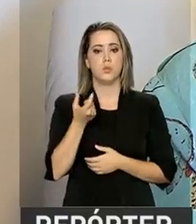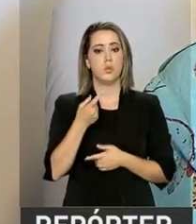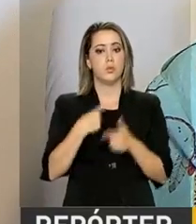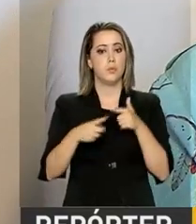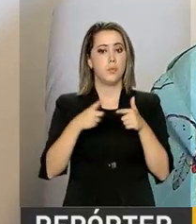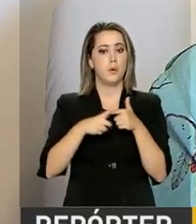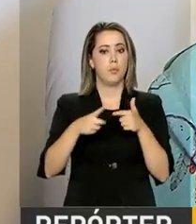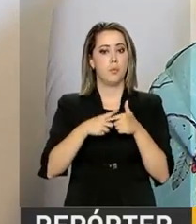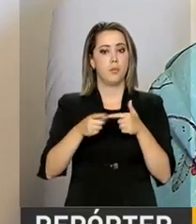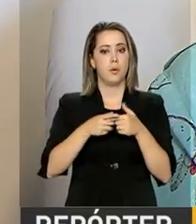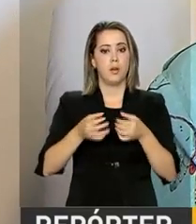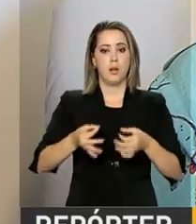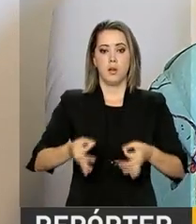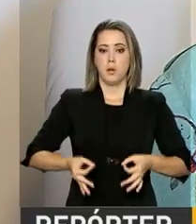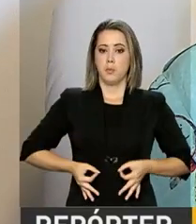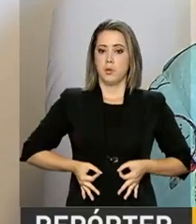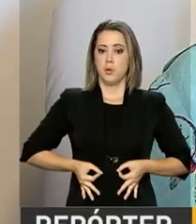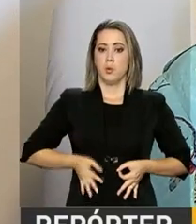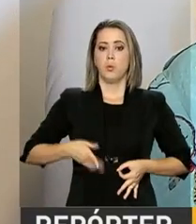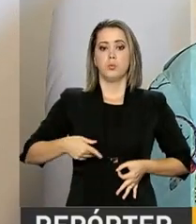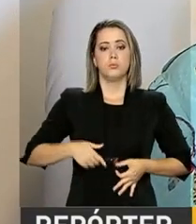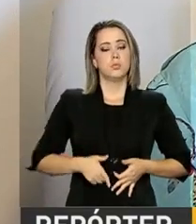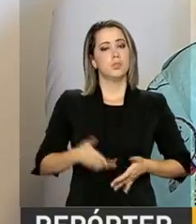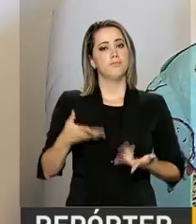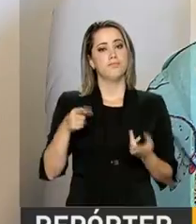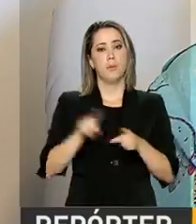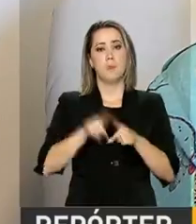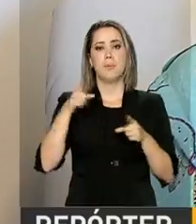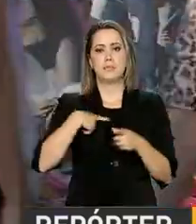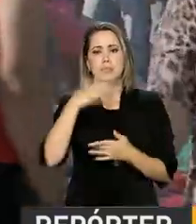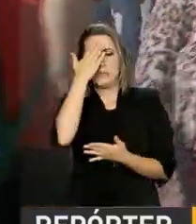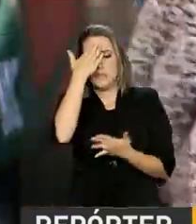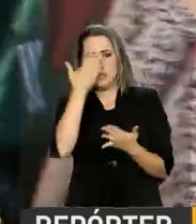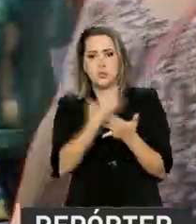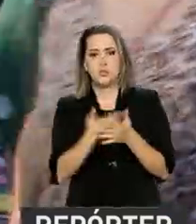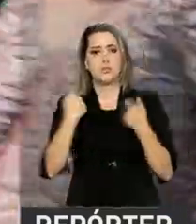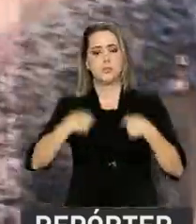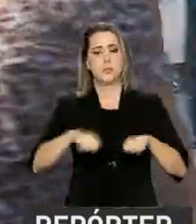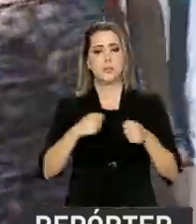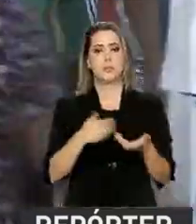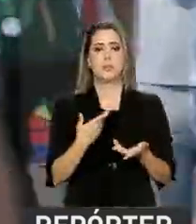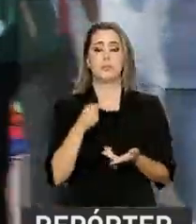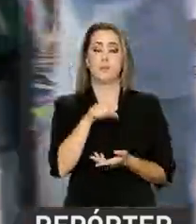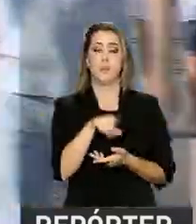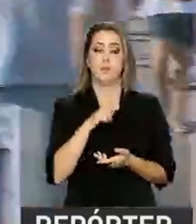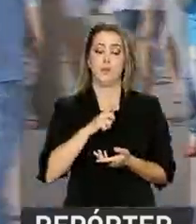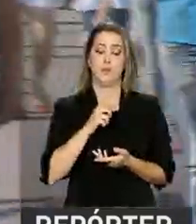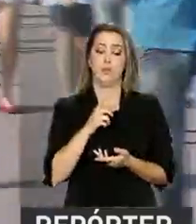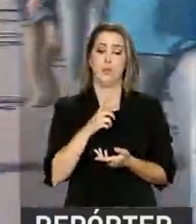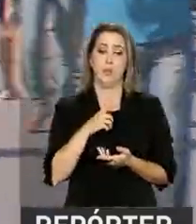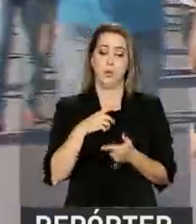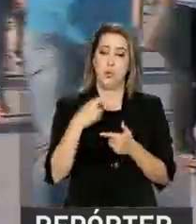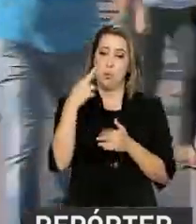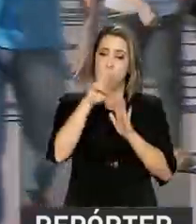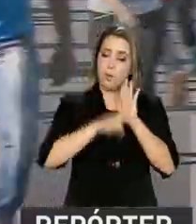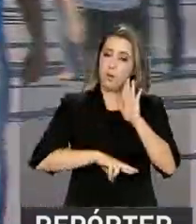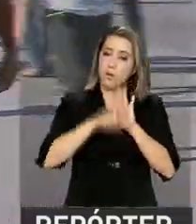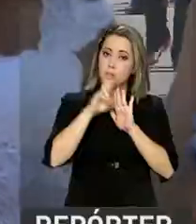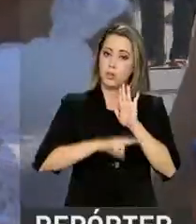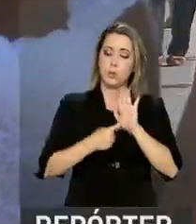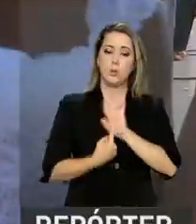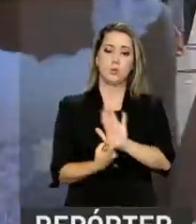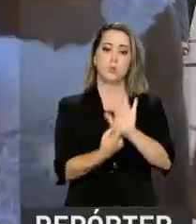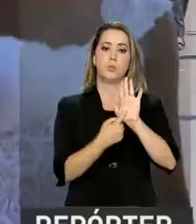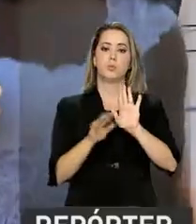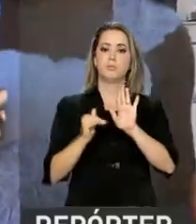profunda, não vai engravidar mesmo, mas você tem que acreditar. Um relatório da Agência Nacional de Vigilância Sanitária revela